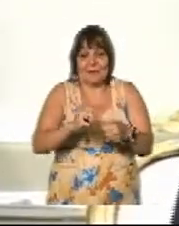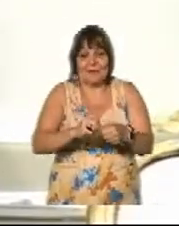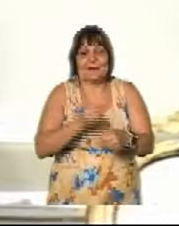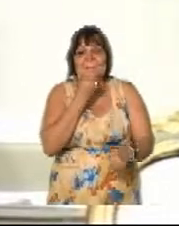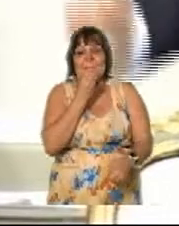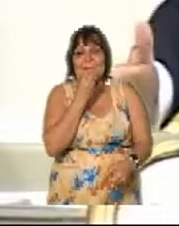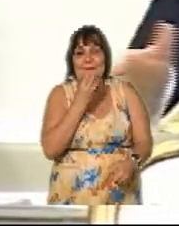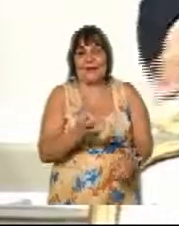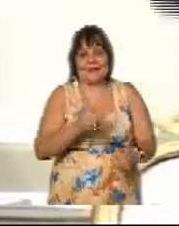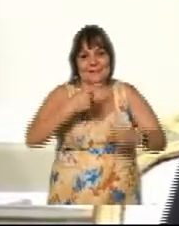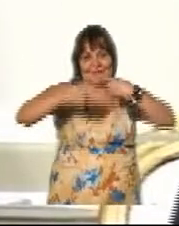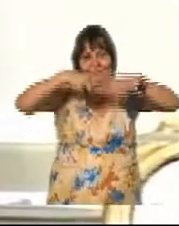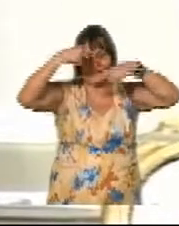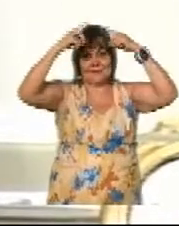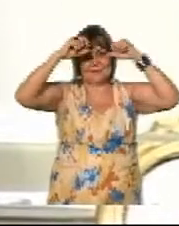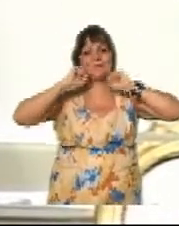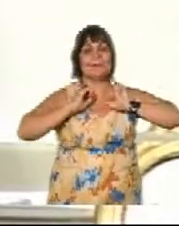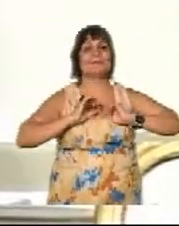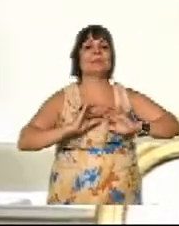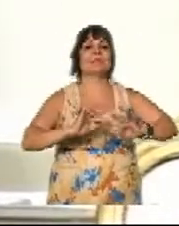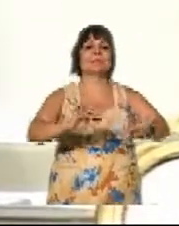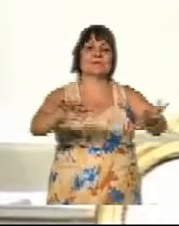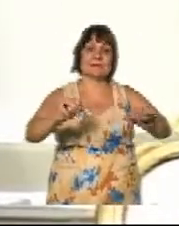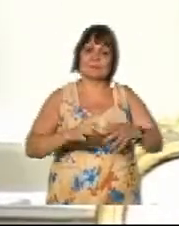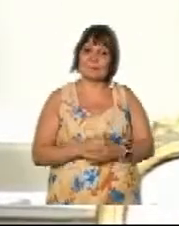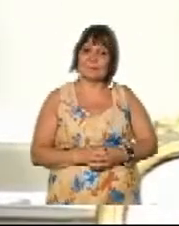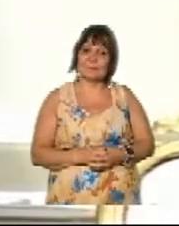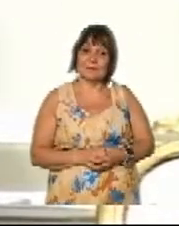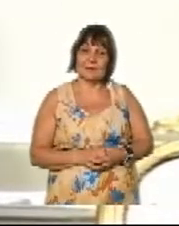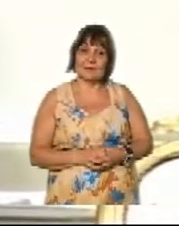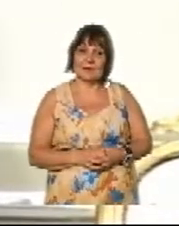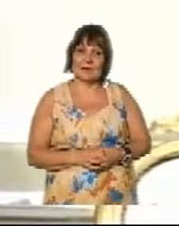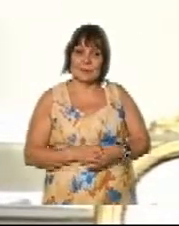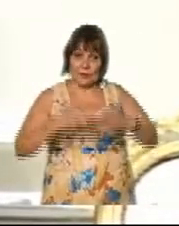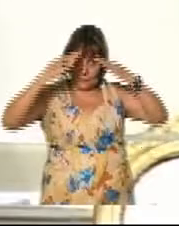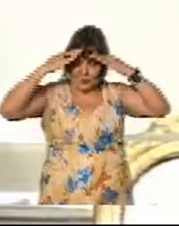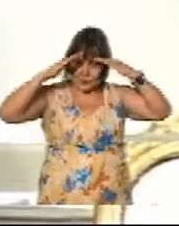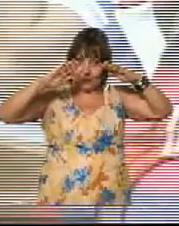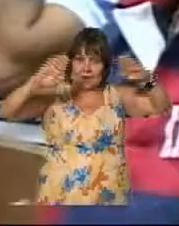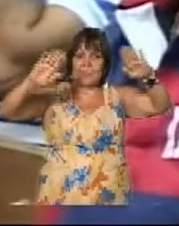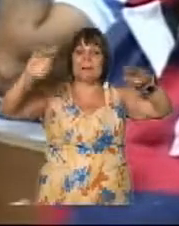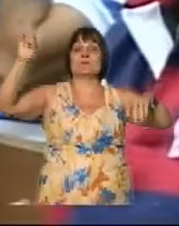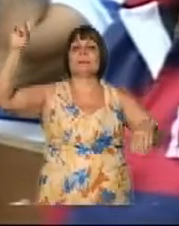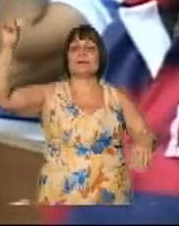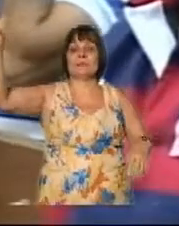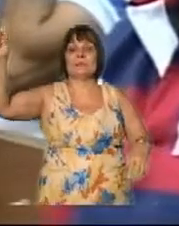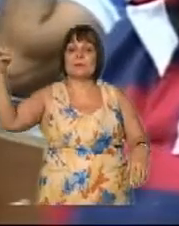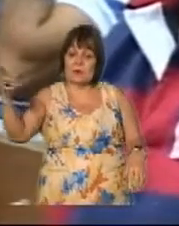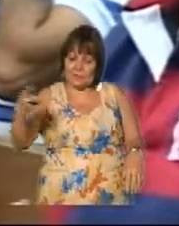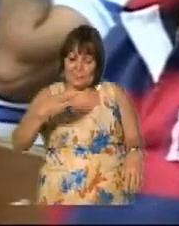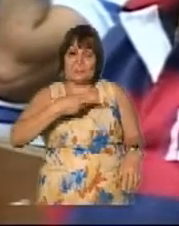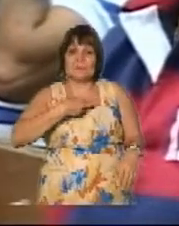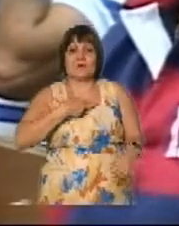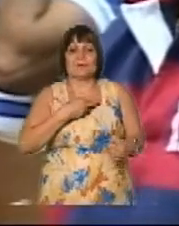bem. Esse é o resultado do soberano Deus que deixou a palavra como guia das nossas vidas.